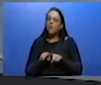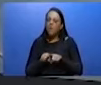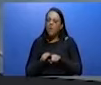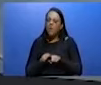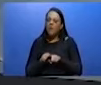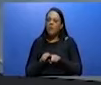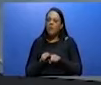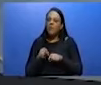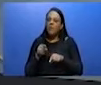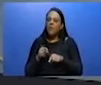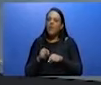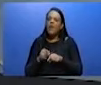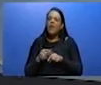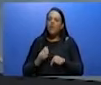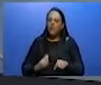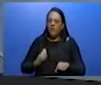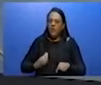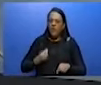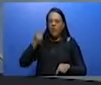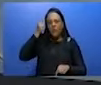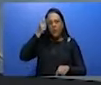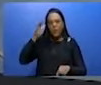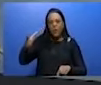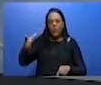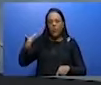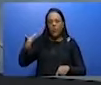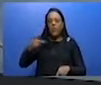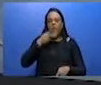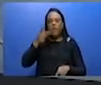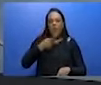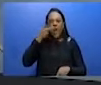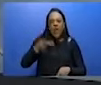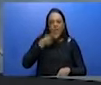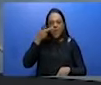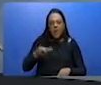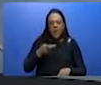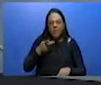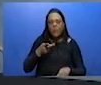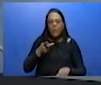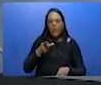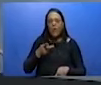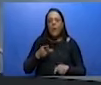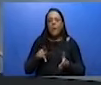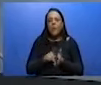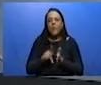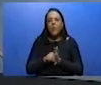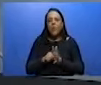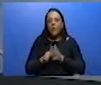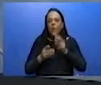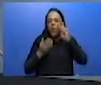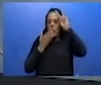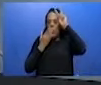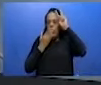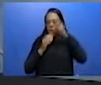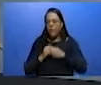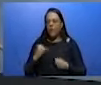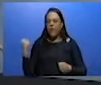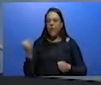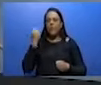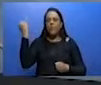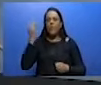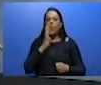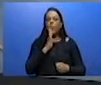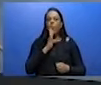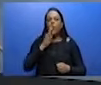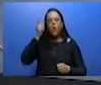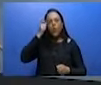comemos, falamos, vivenciamos, agimos, vem do índio. Nós devemos, no mínimo, conhecer e respeitar a